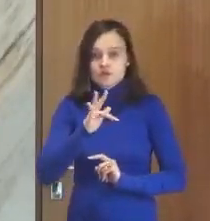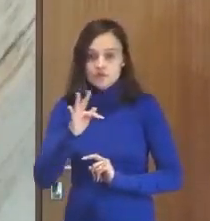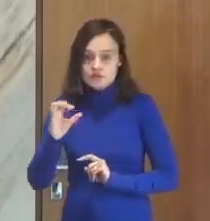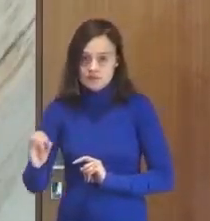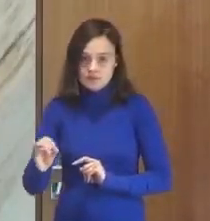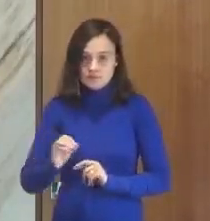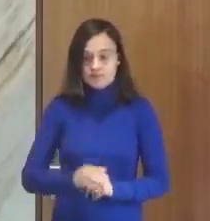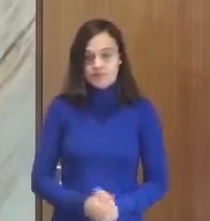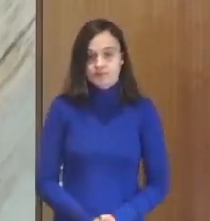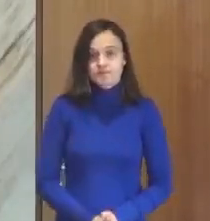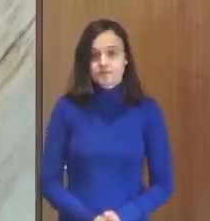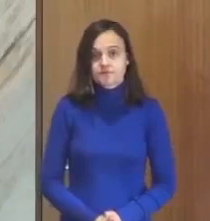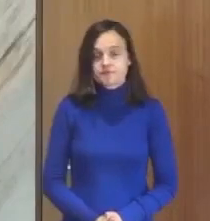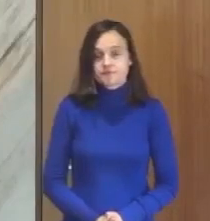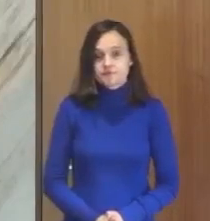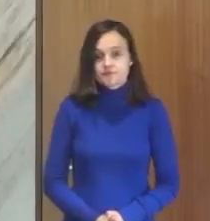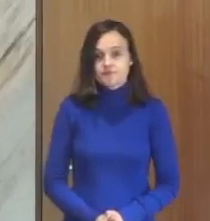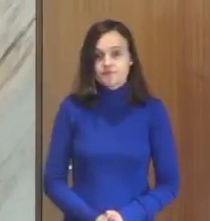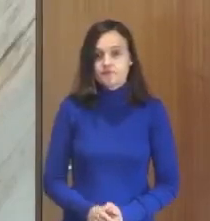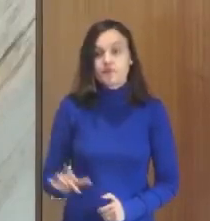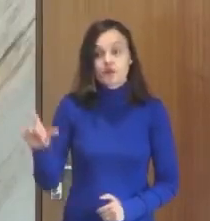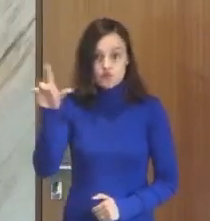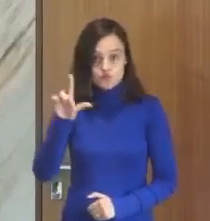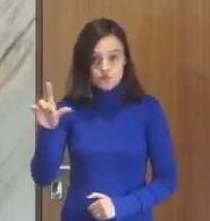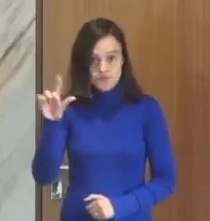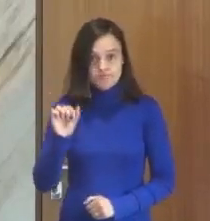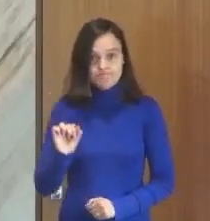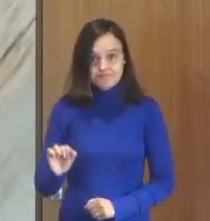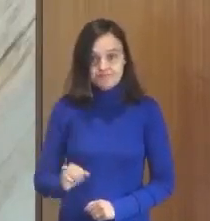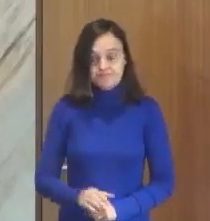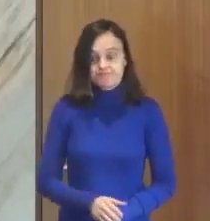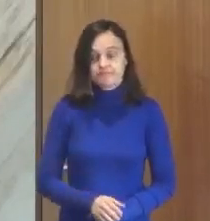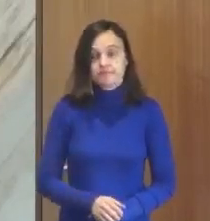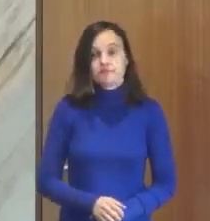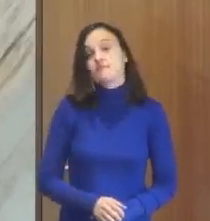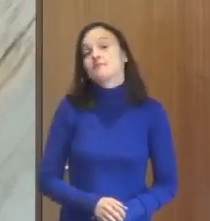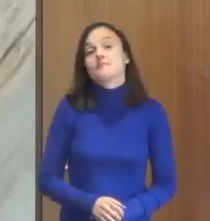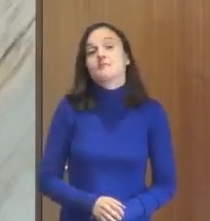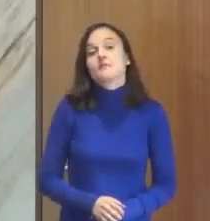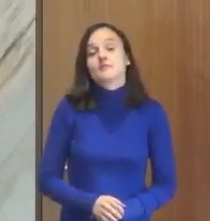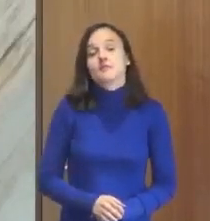1840, em Lisboa. Depois temos, em